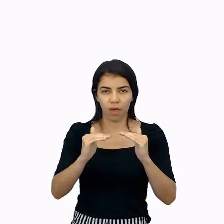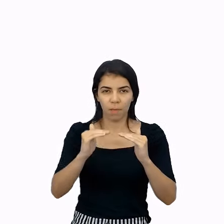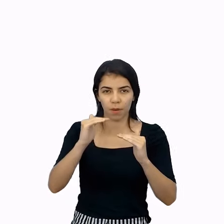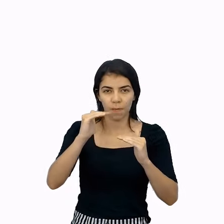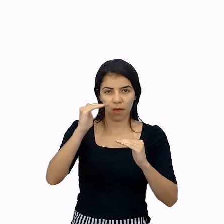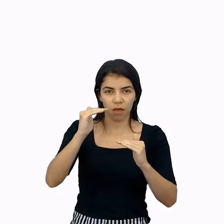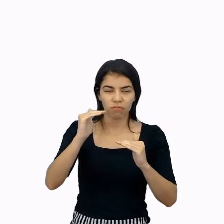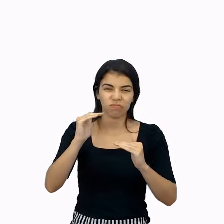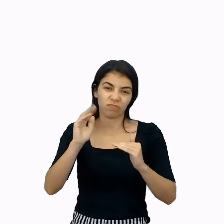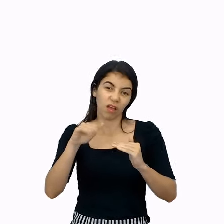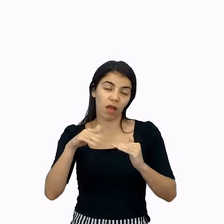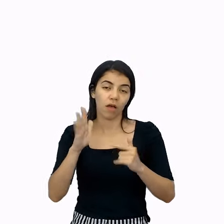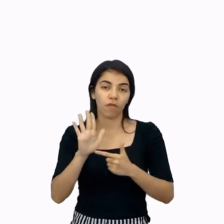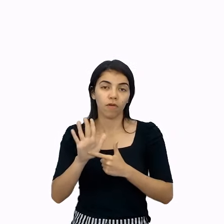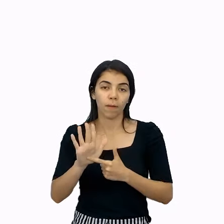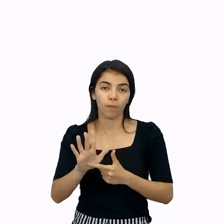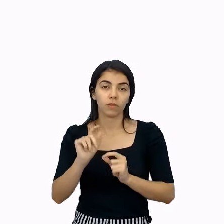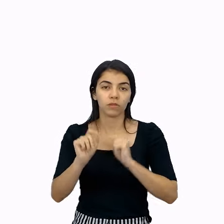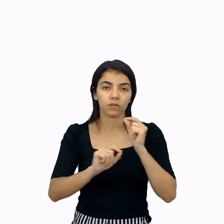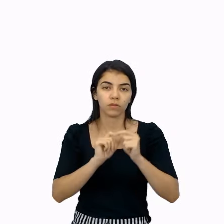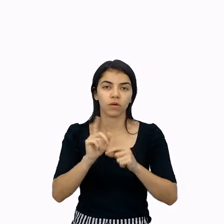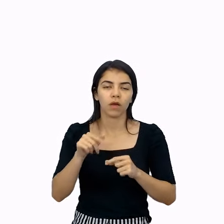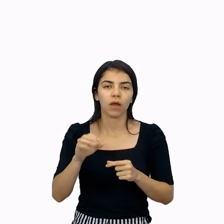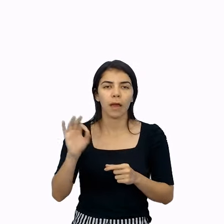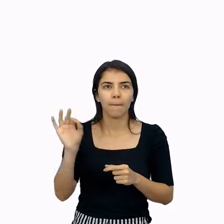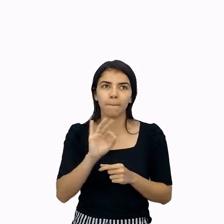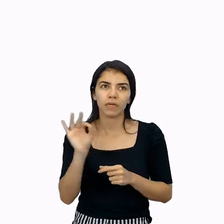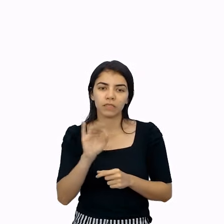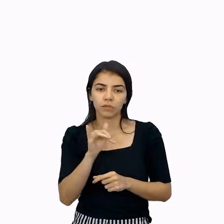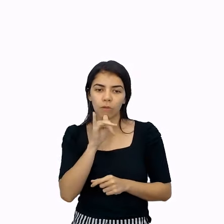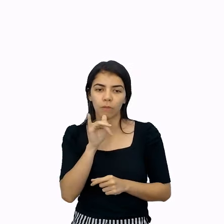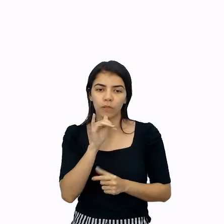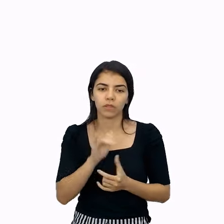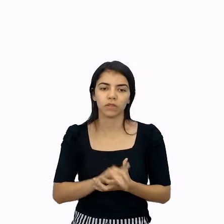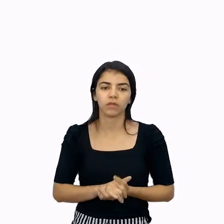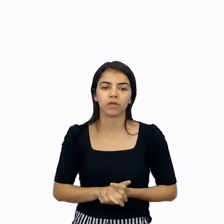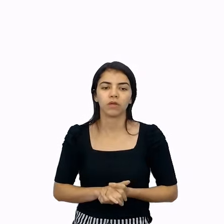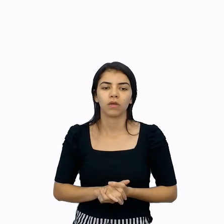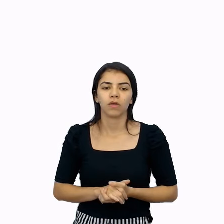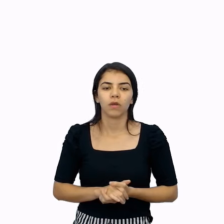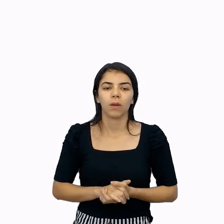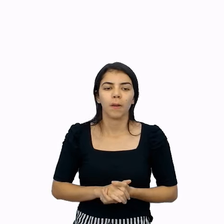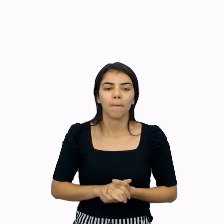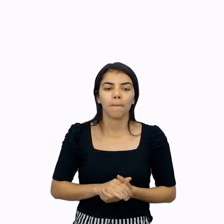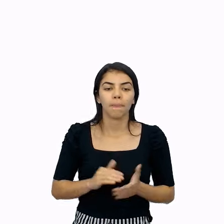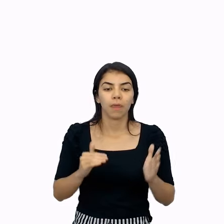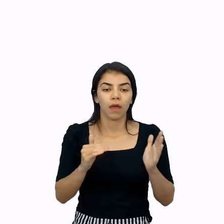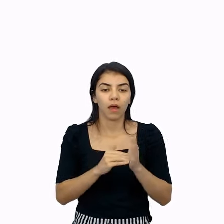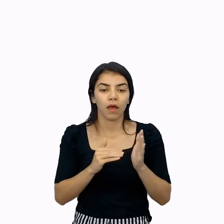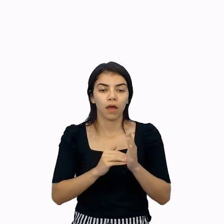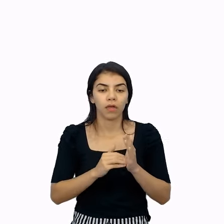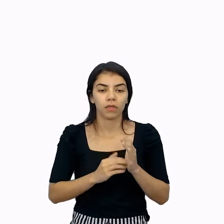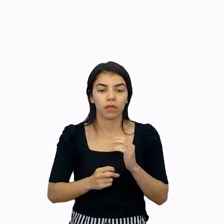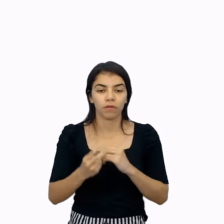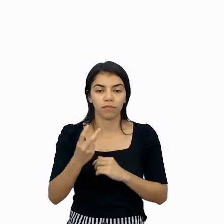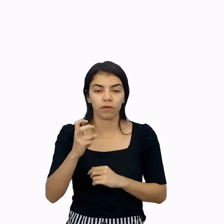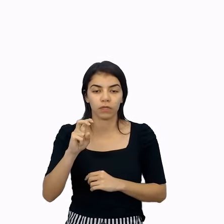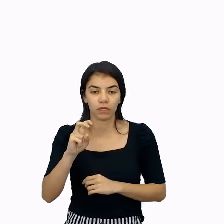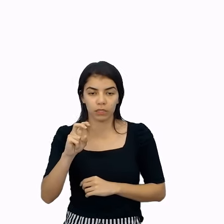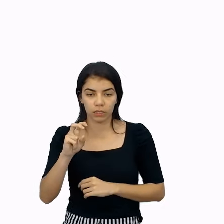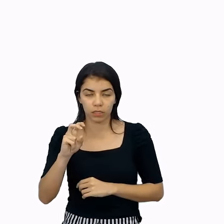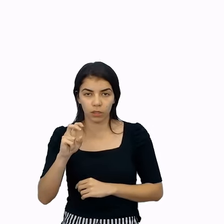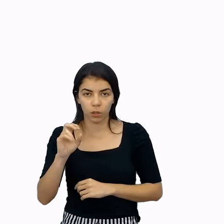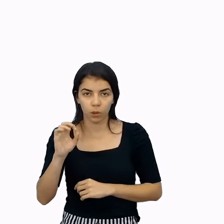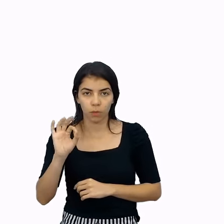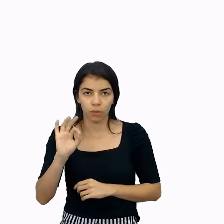médio, e vou estabelecendo aqui o percentual, né? Até 25% de acerto é muito baixo, baixo 26